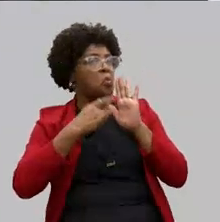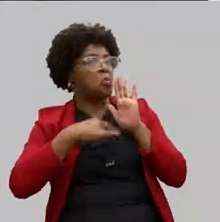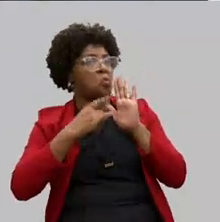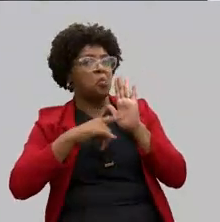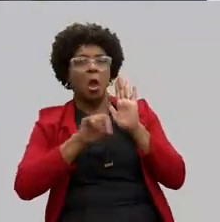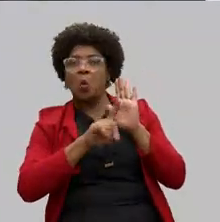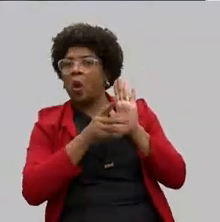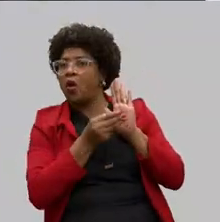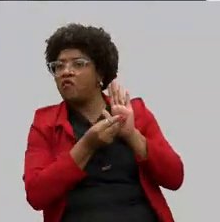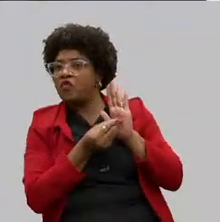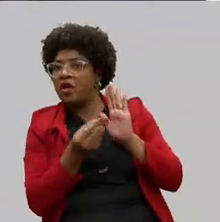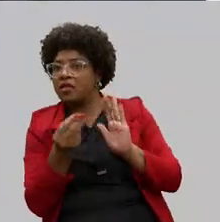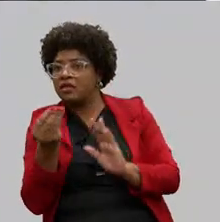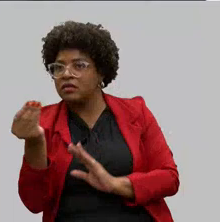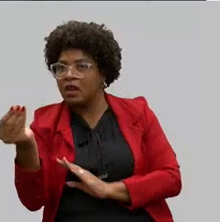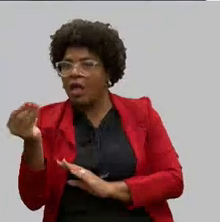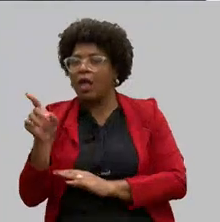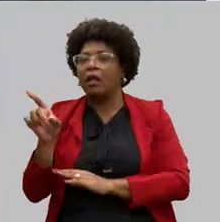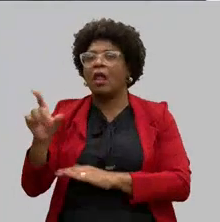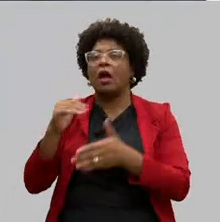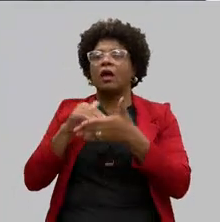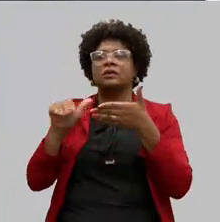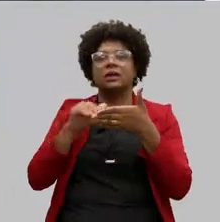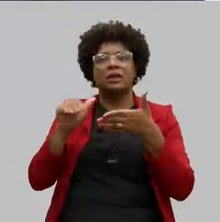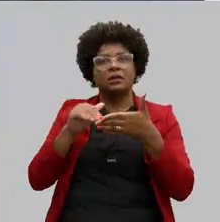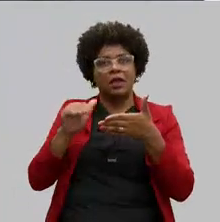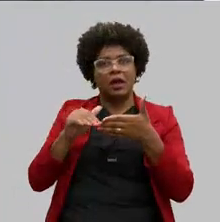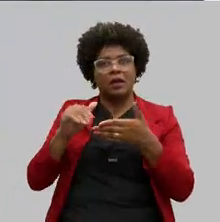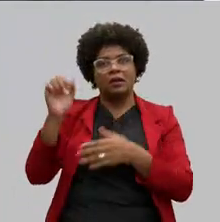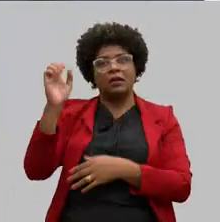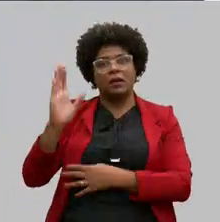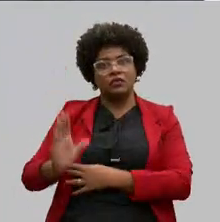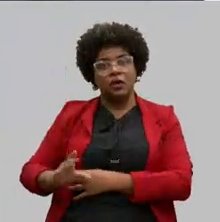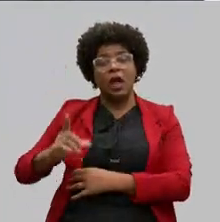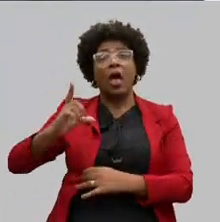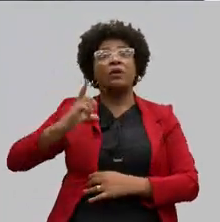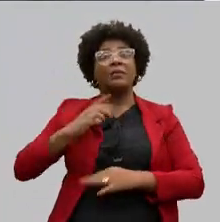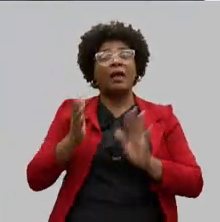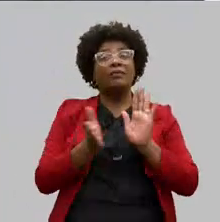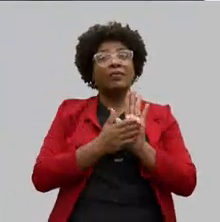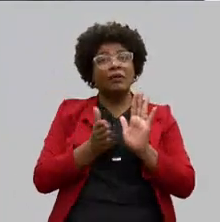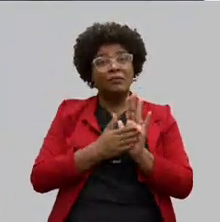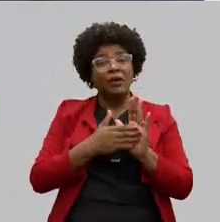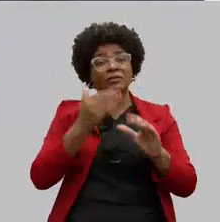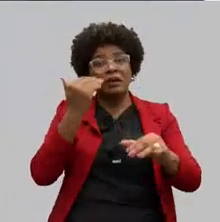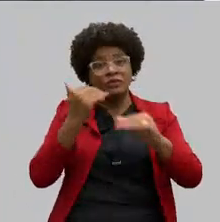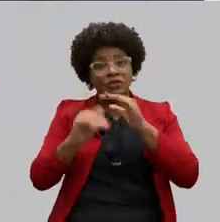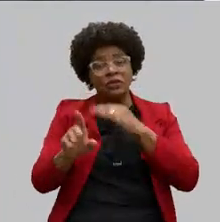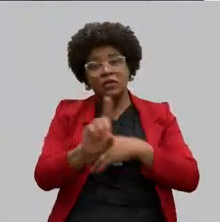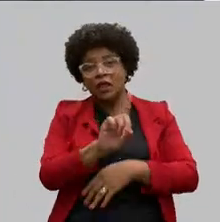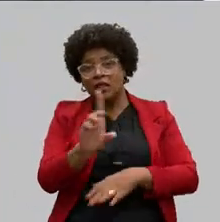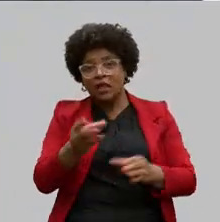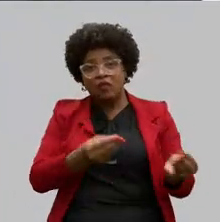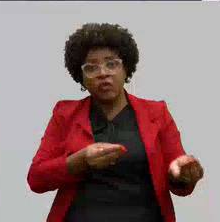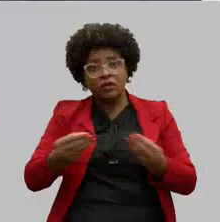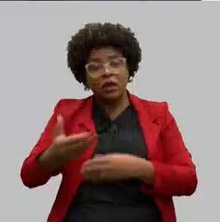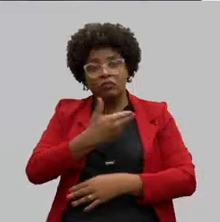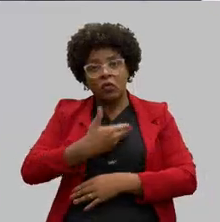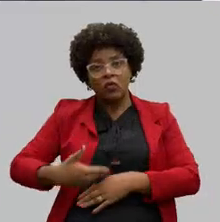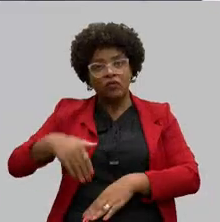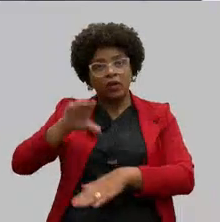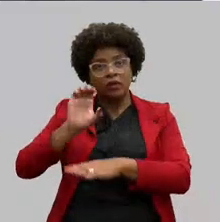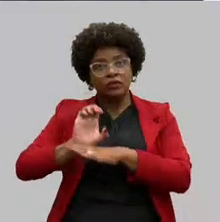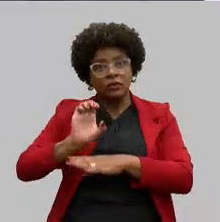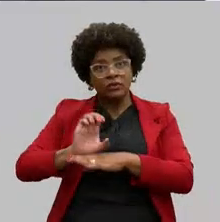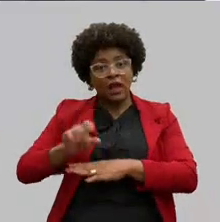eh ao à Secretaria do Tesouro Nacional tem pareceres que foram emitidos que não foram entregues pelo governo do estado eh à